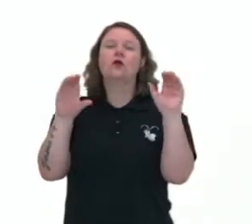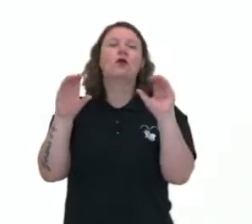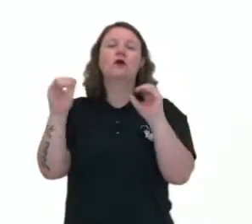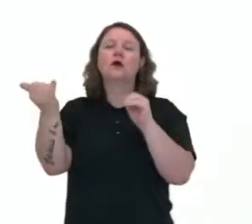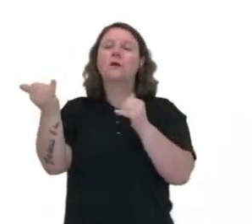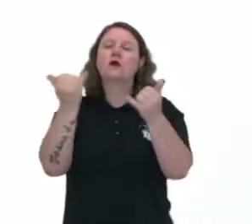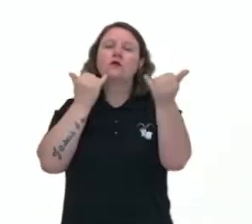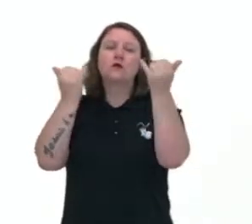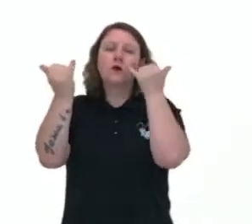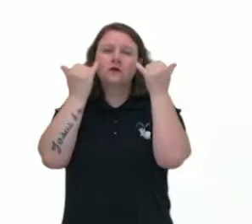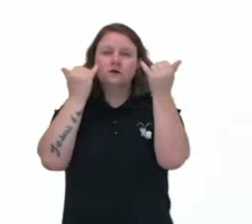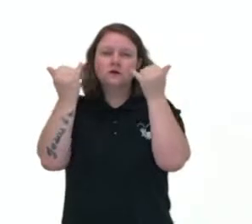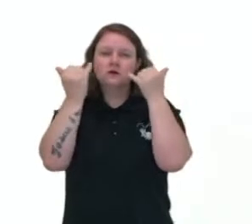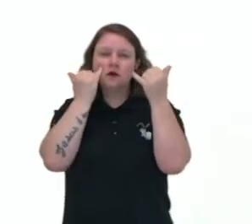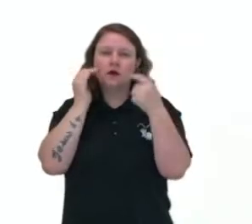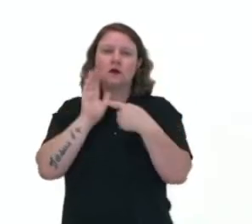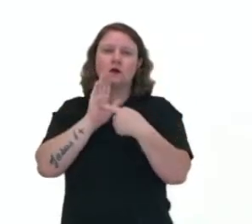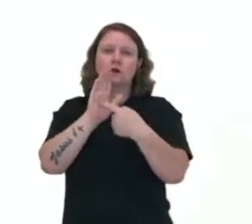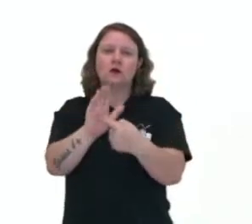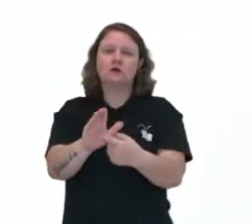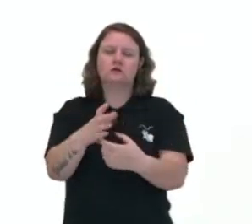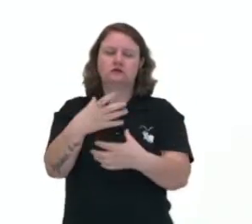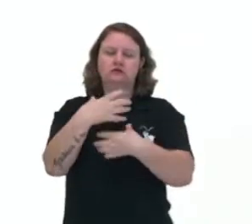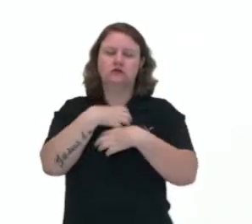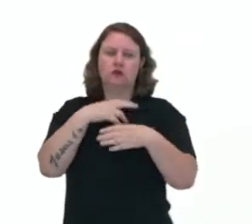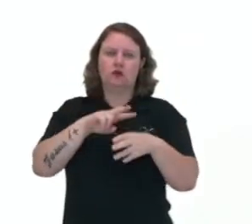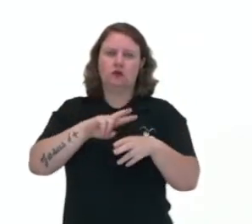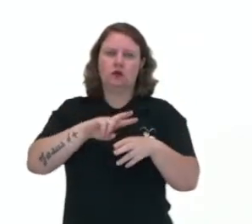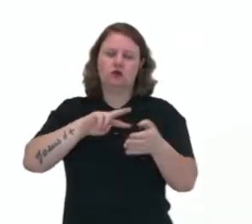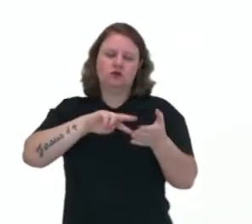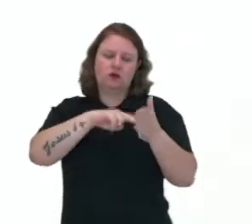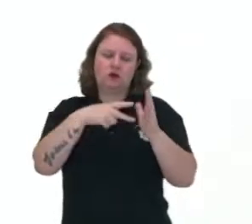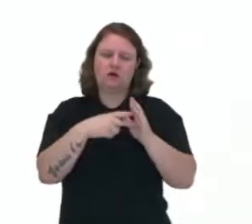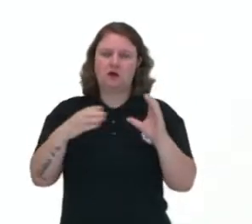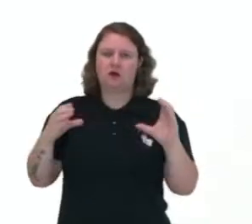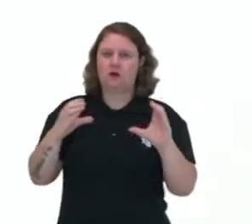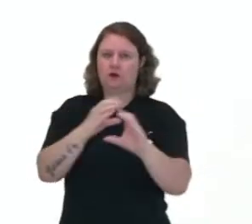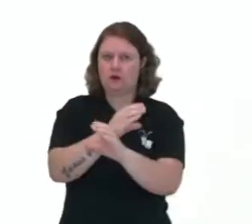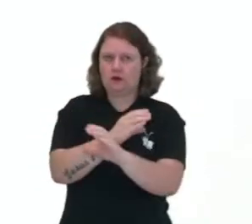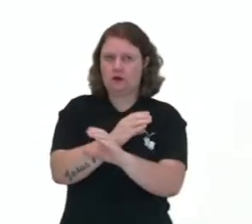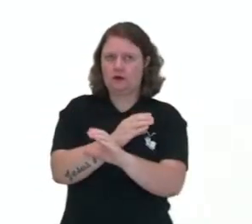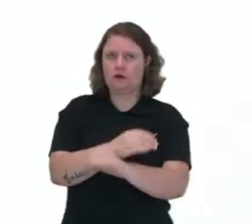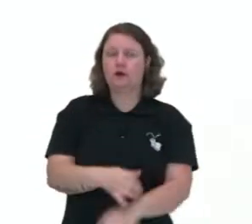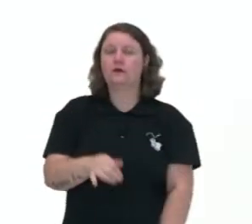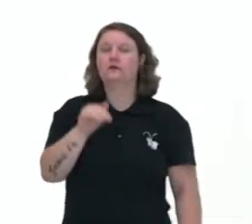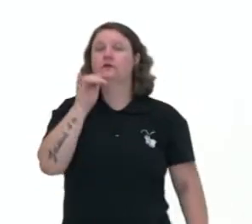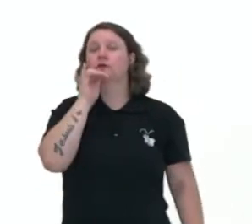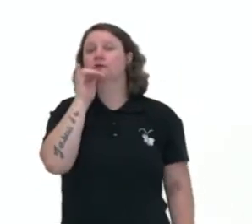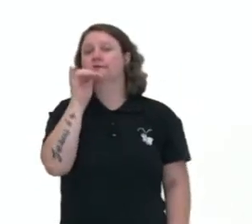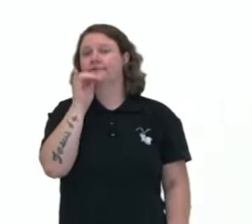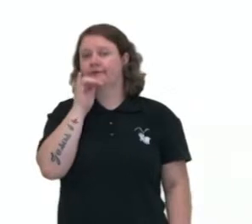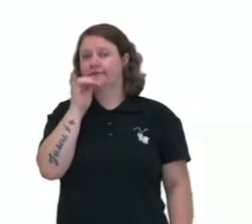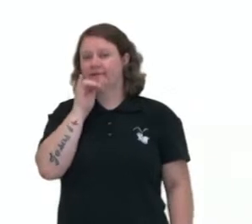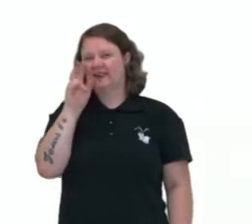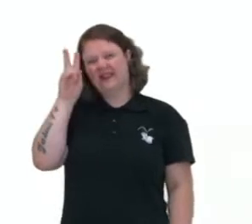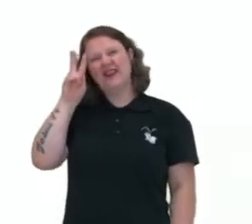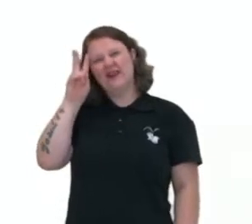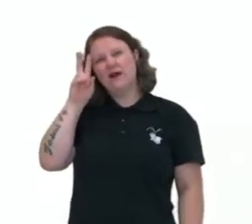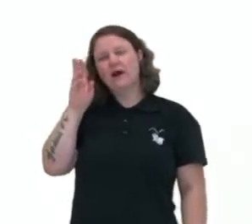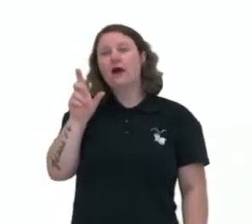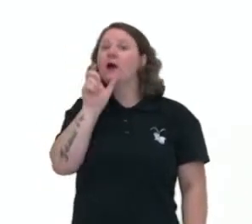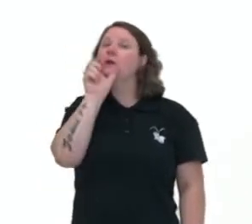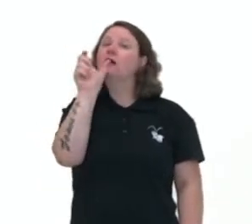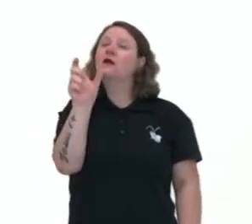comunicativa apresenta sentido completo. Por exemplo, né, como eu disse lá do silêncio, da